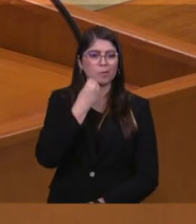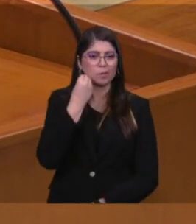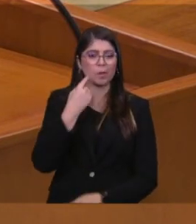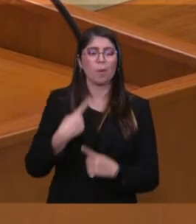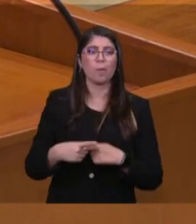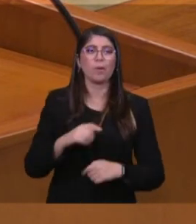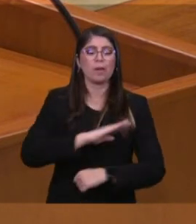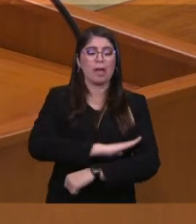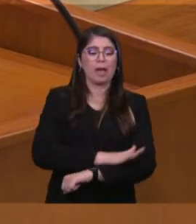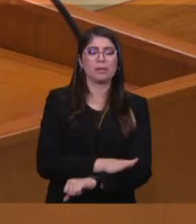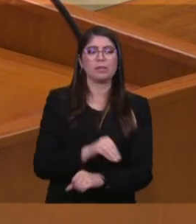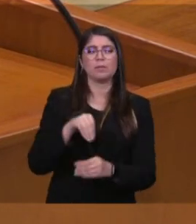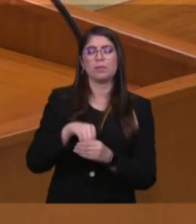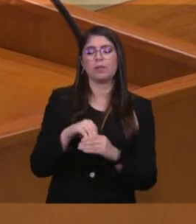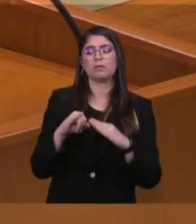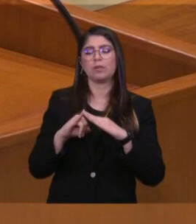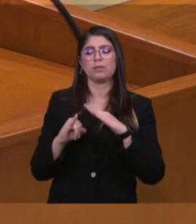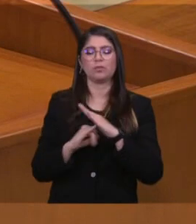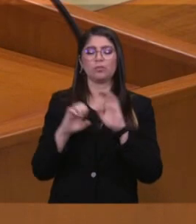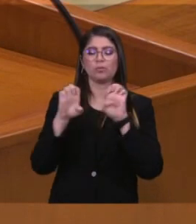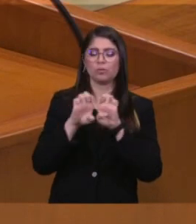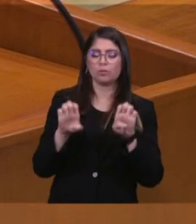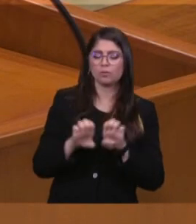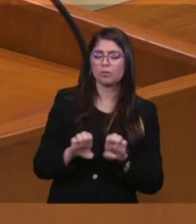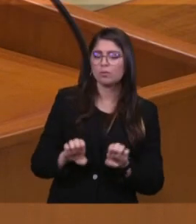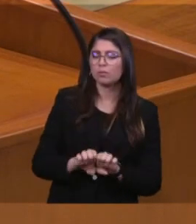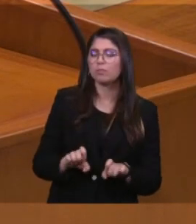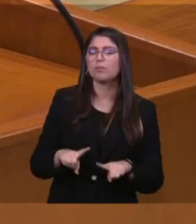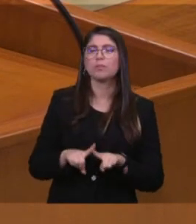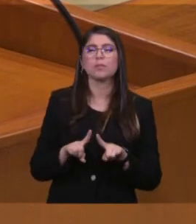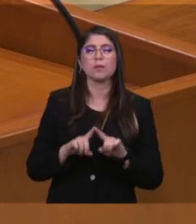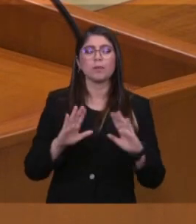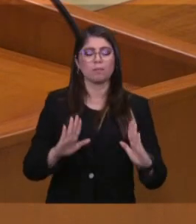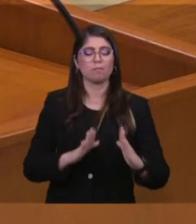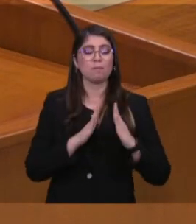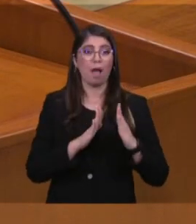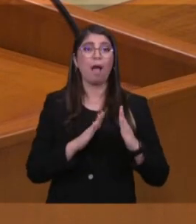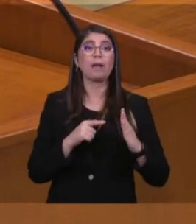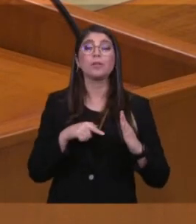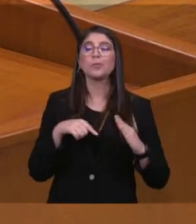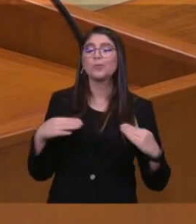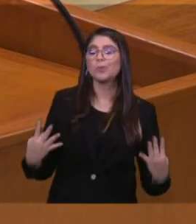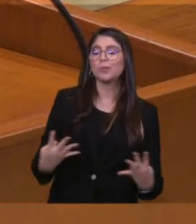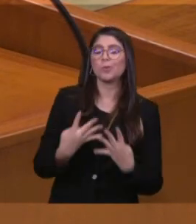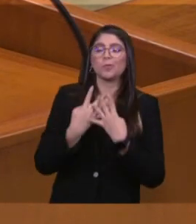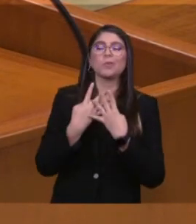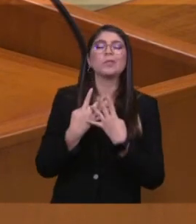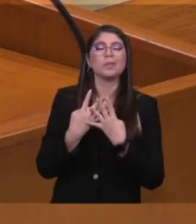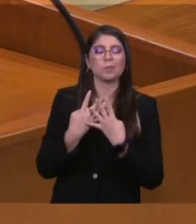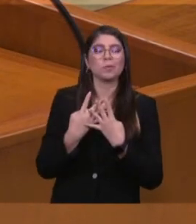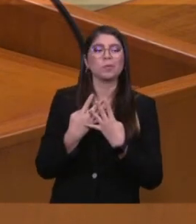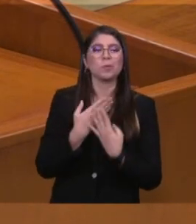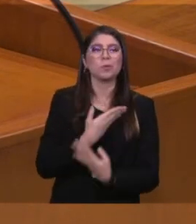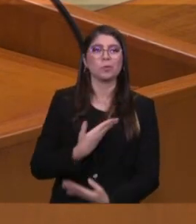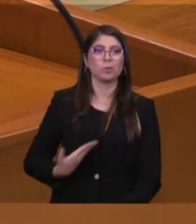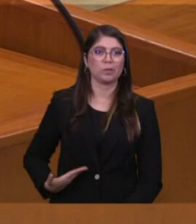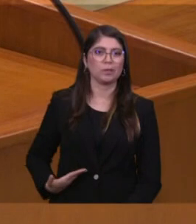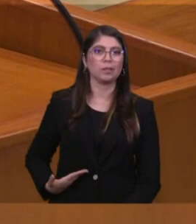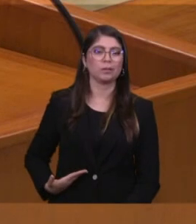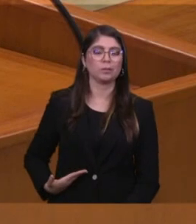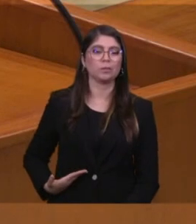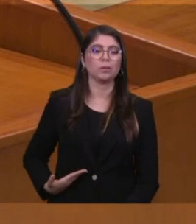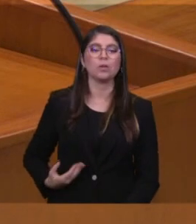racismo estrutural. Assim, compreendo que nós estamos também diante da confissão do Estado brasileiro e não vejo outro